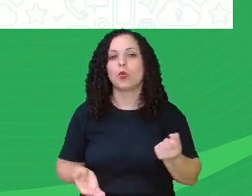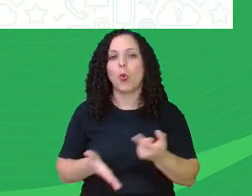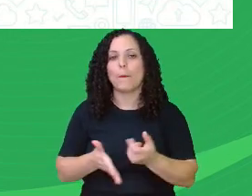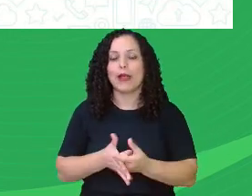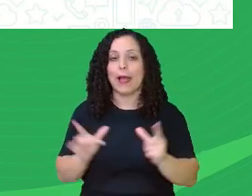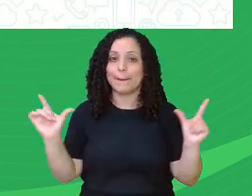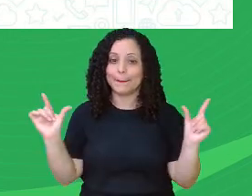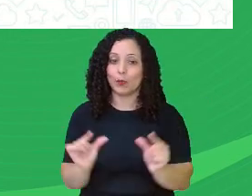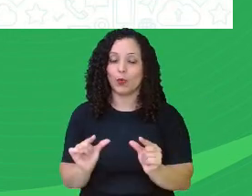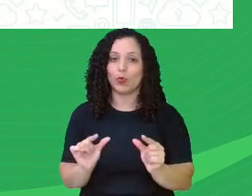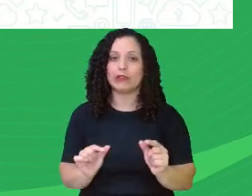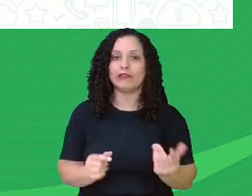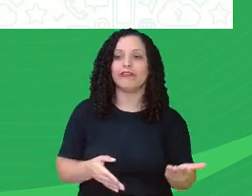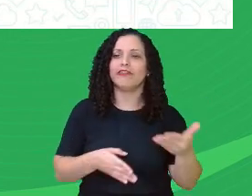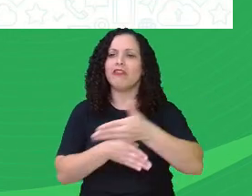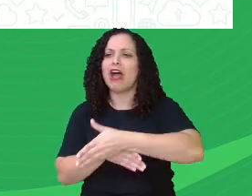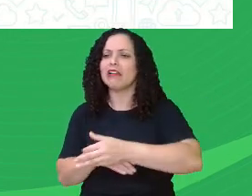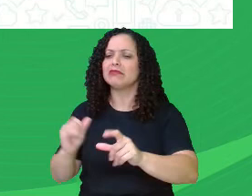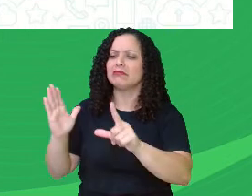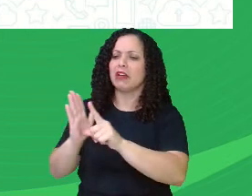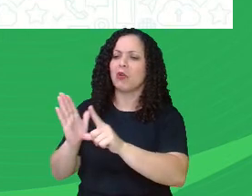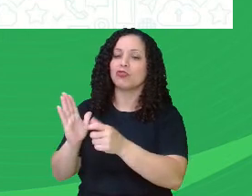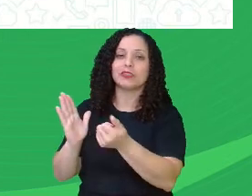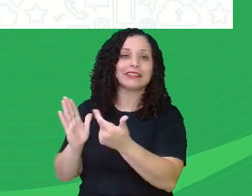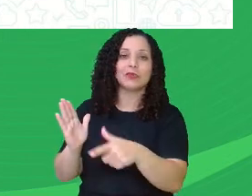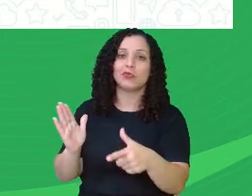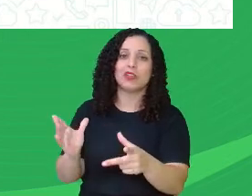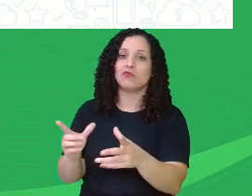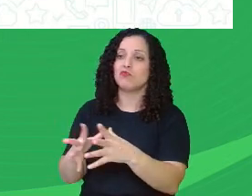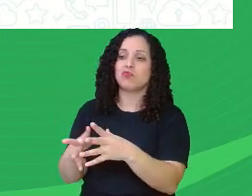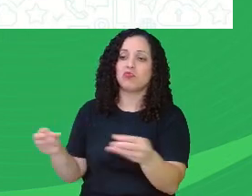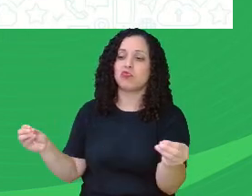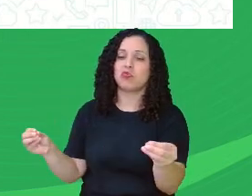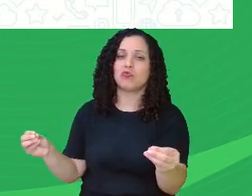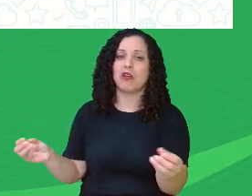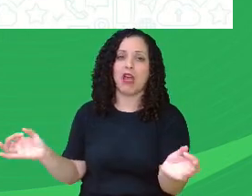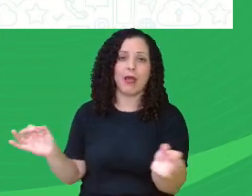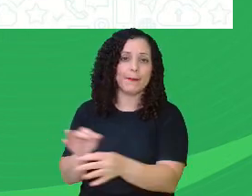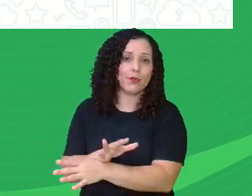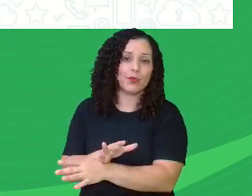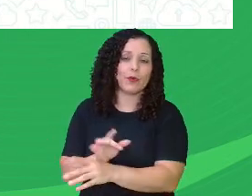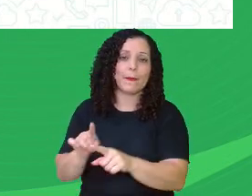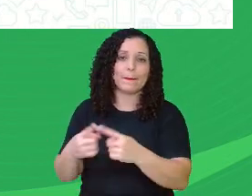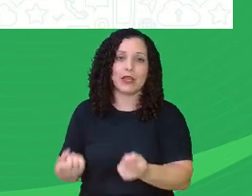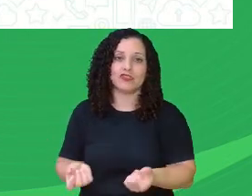menos, talvez quando você voltar na loja não tenha mais daquele tipo de cerâmica. E se comprar muito a